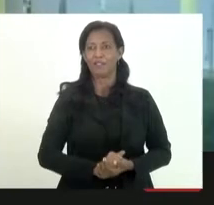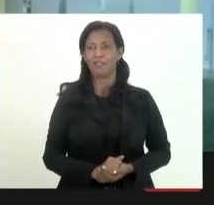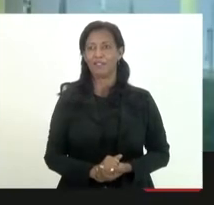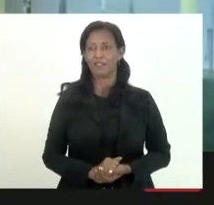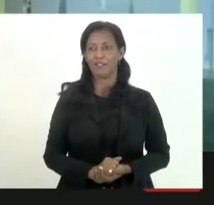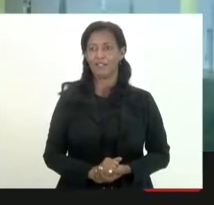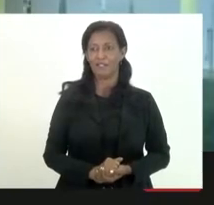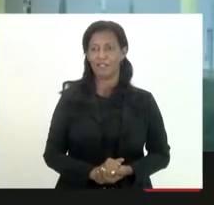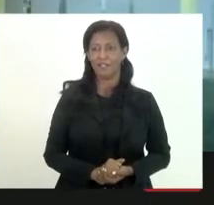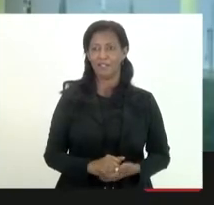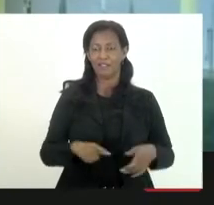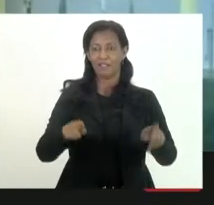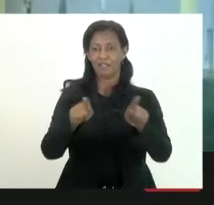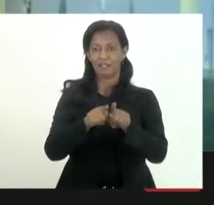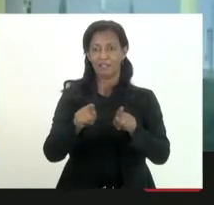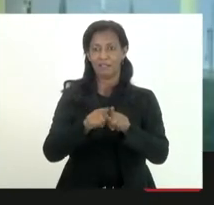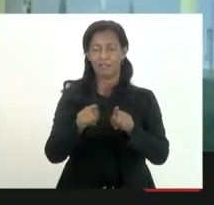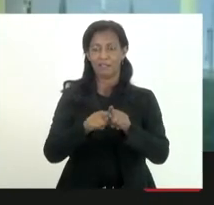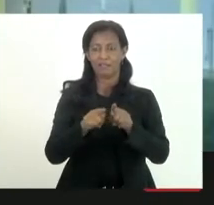Eu quero também